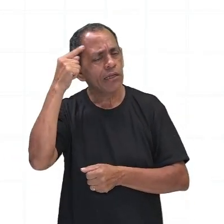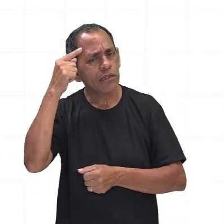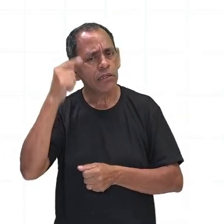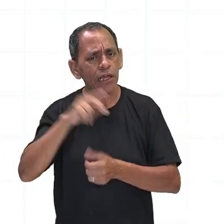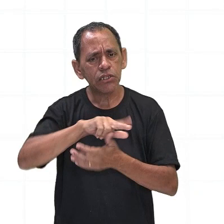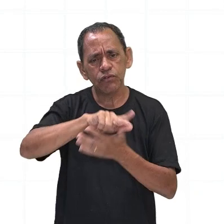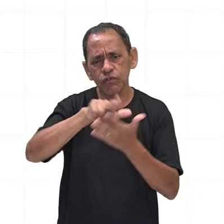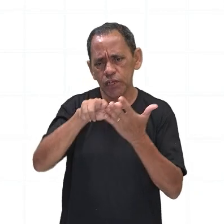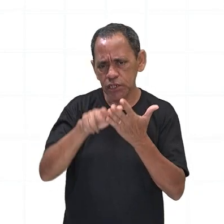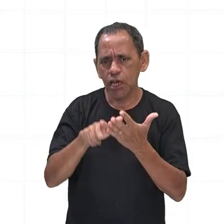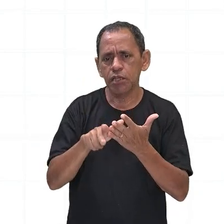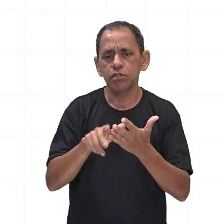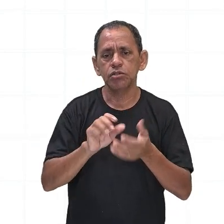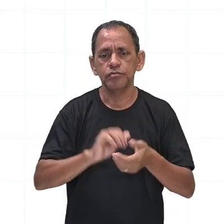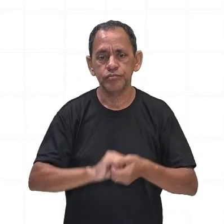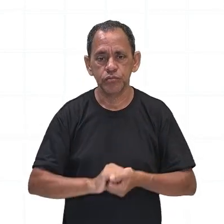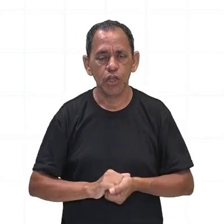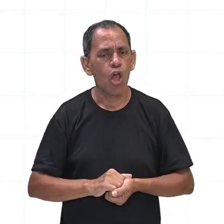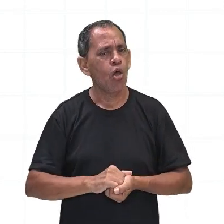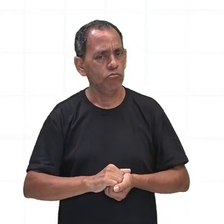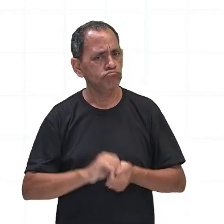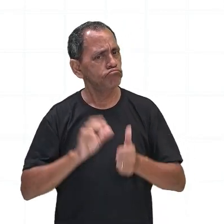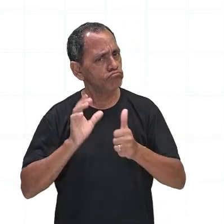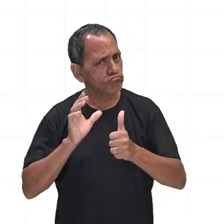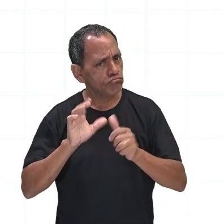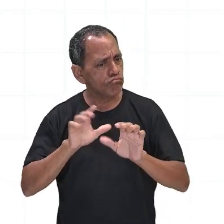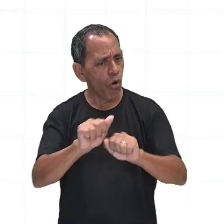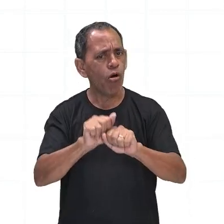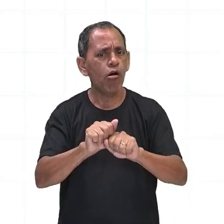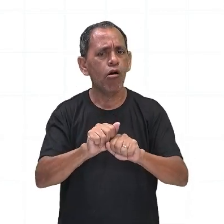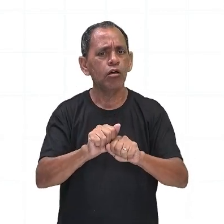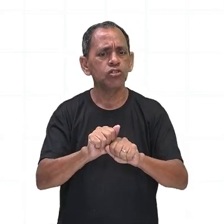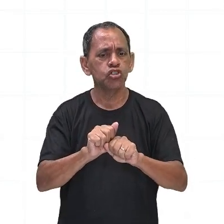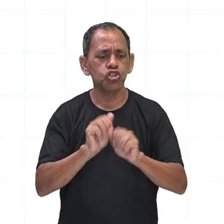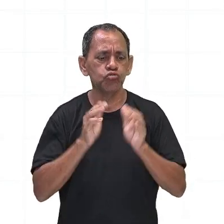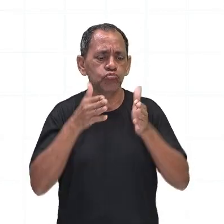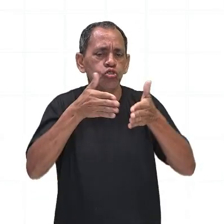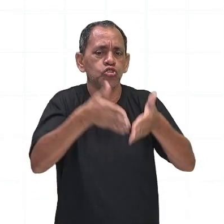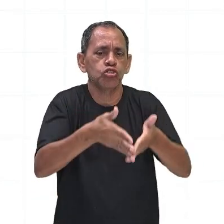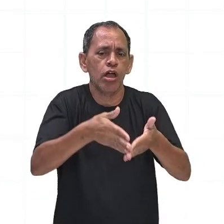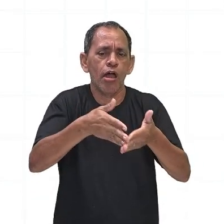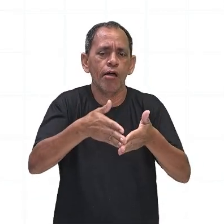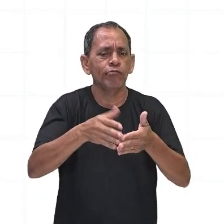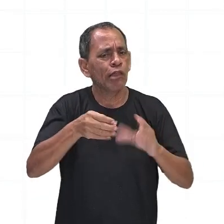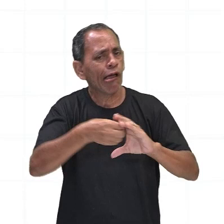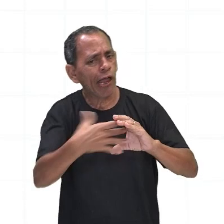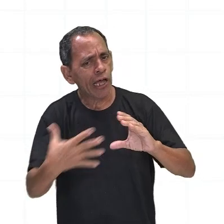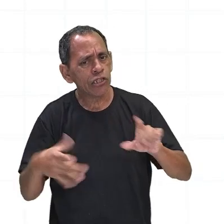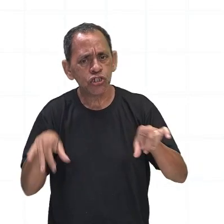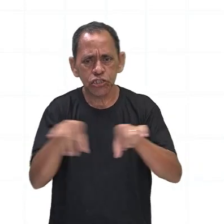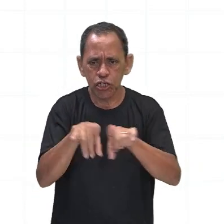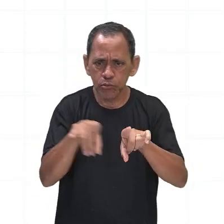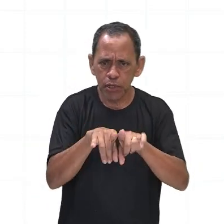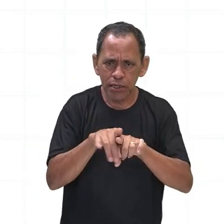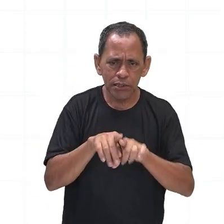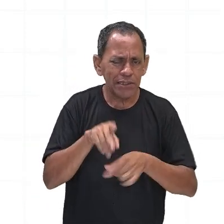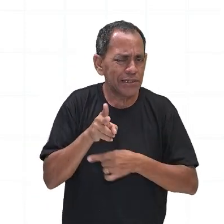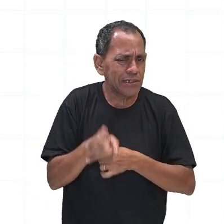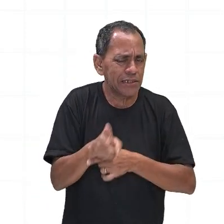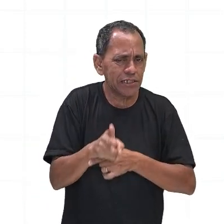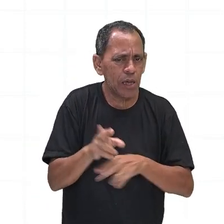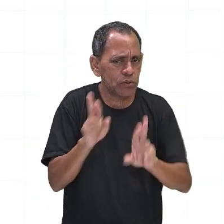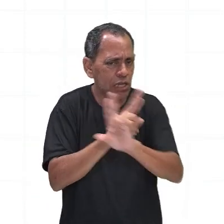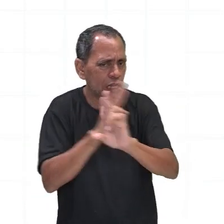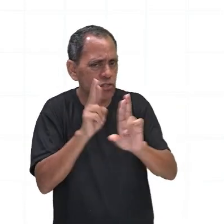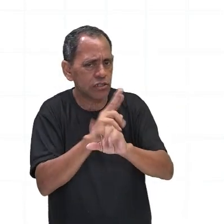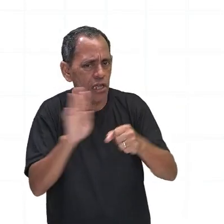aí, certo? A ideia de posse, a ideia de definição, uma característica também, sempre que se relacionar a